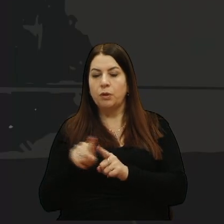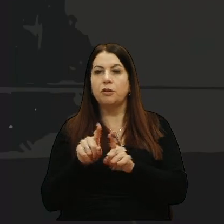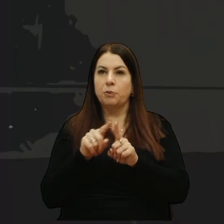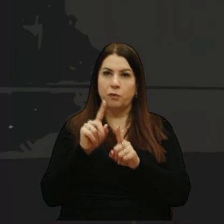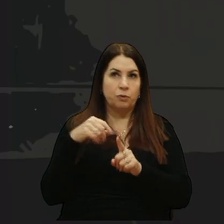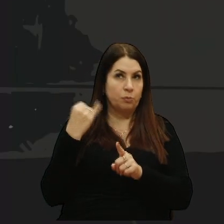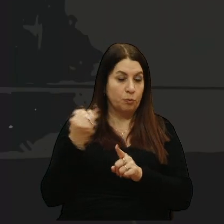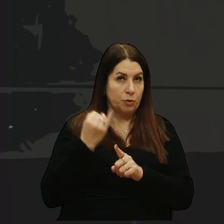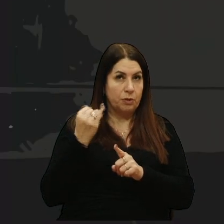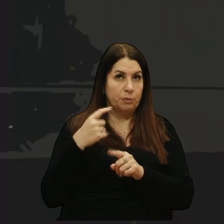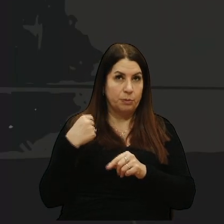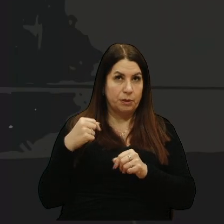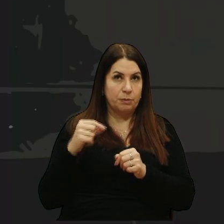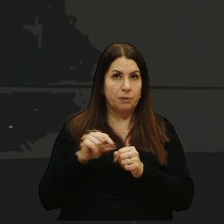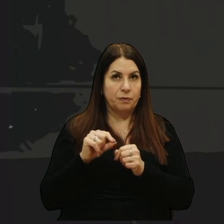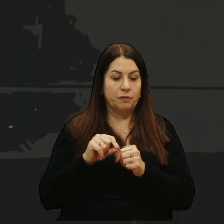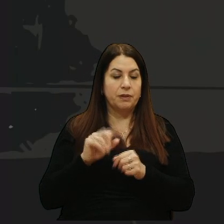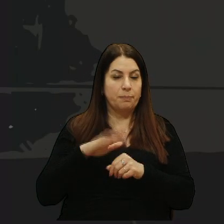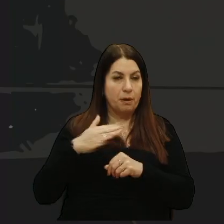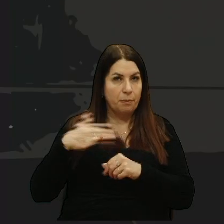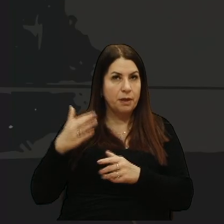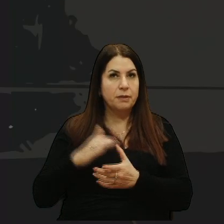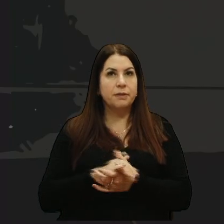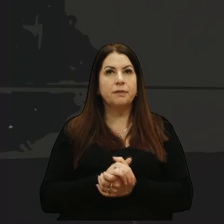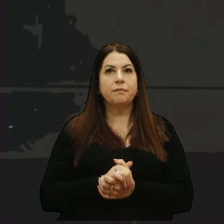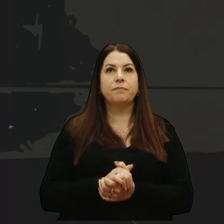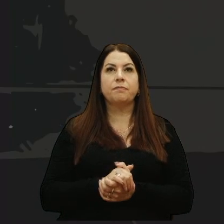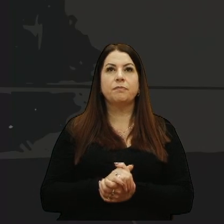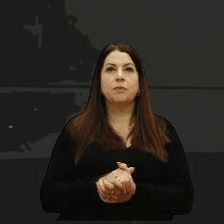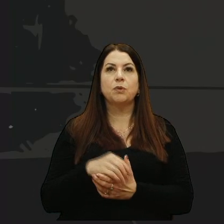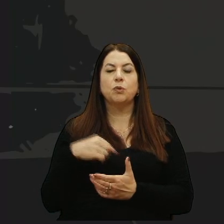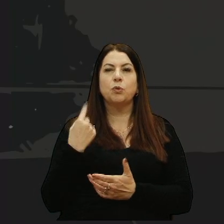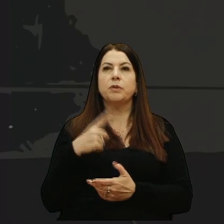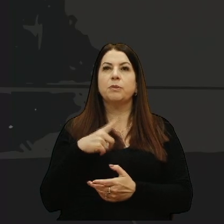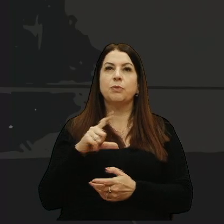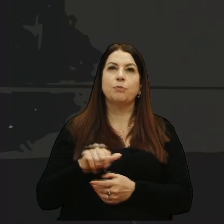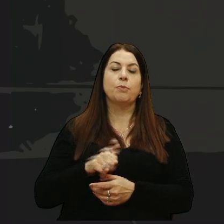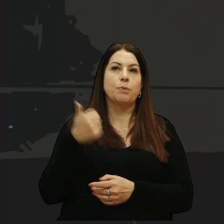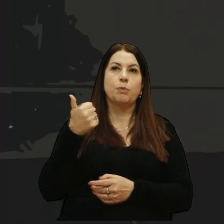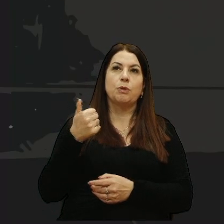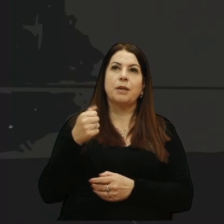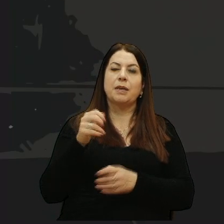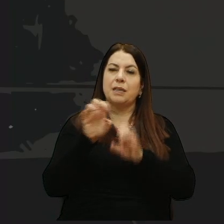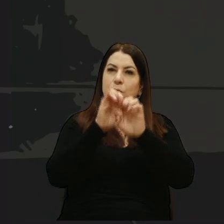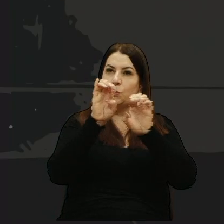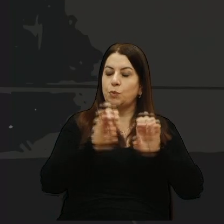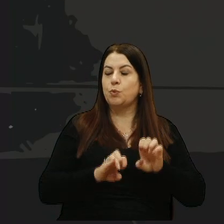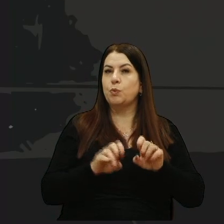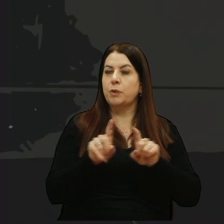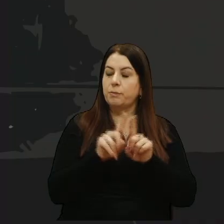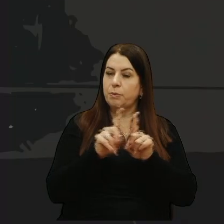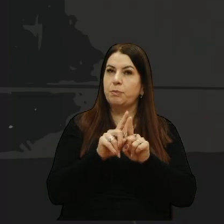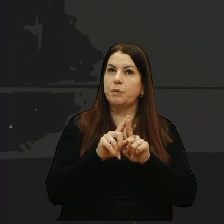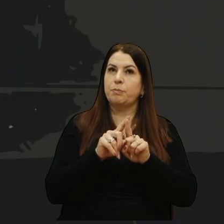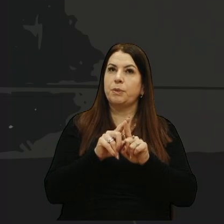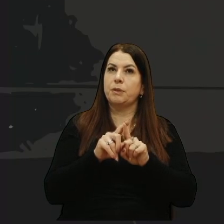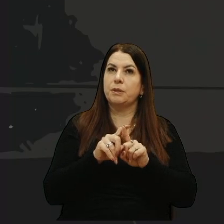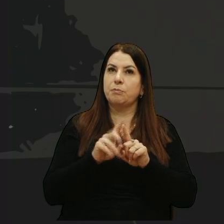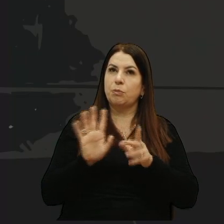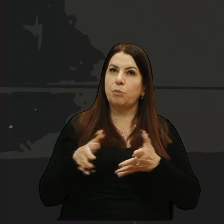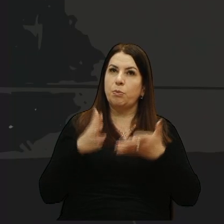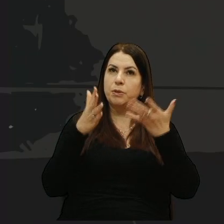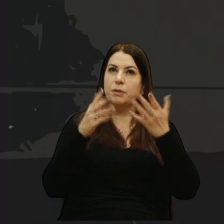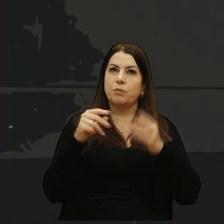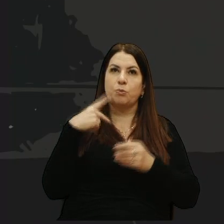era importante, nós precisamos cada vez mais. Nós temos que melhorar as estruturas para as promoção